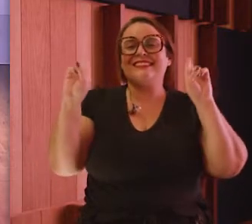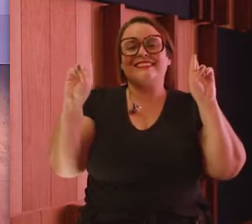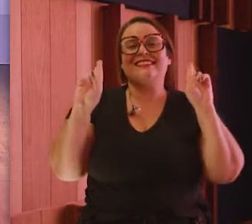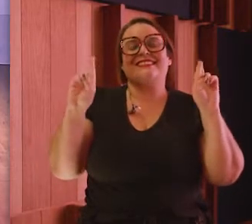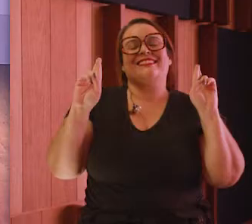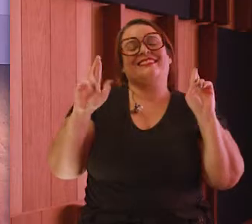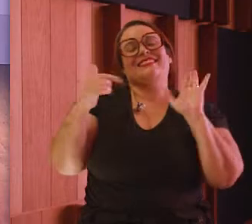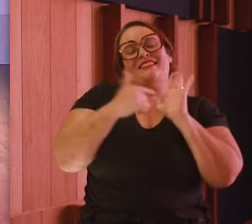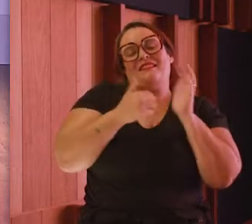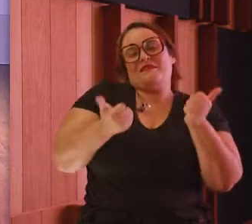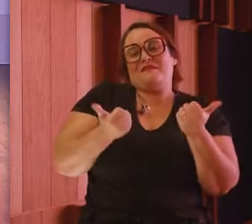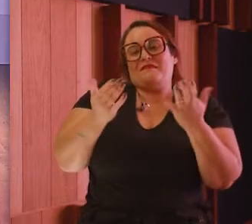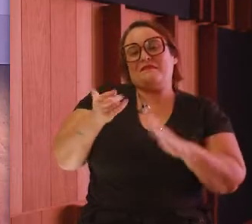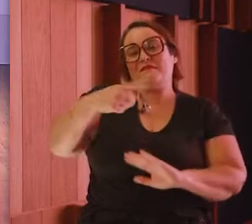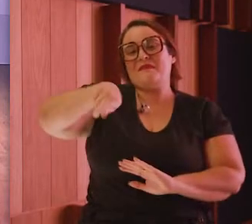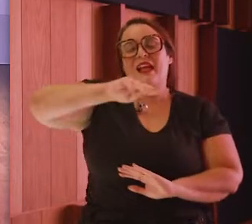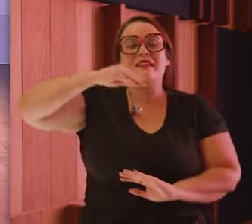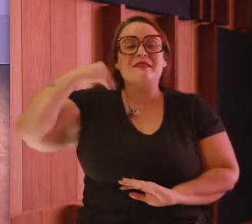uma experiência única.